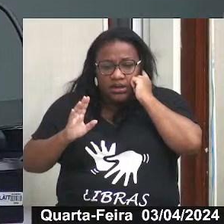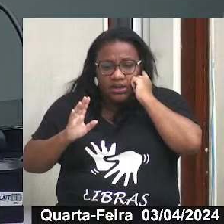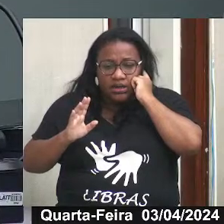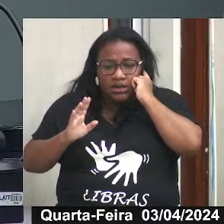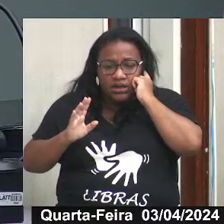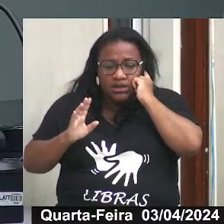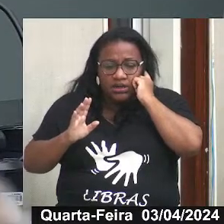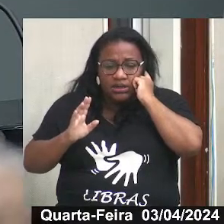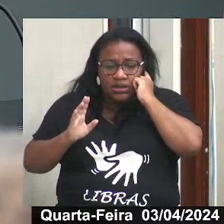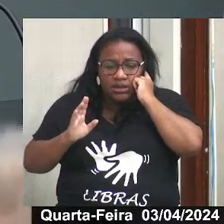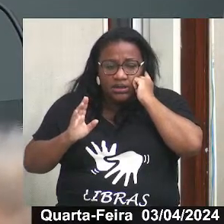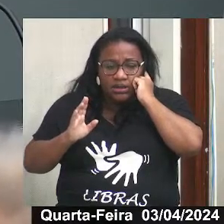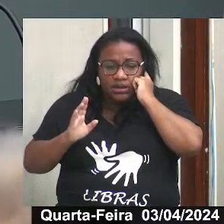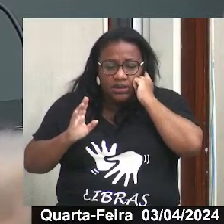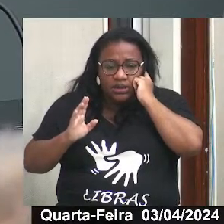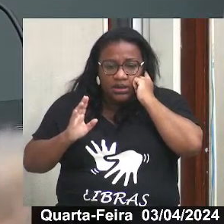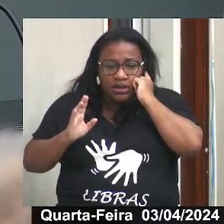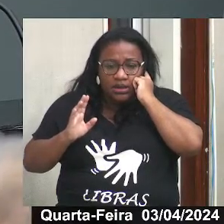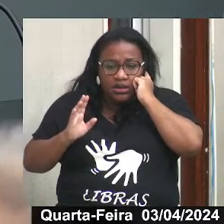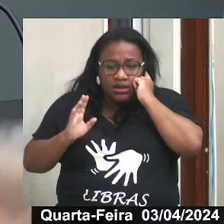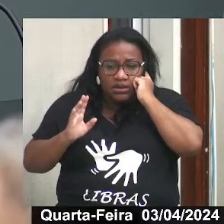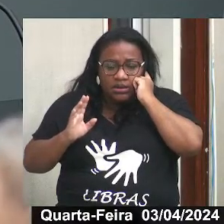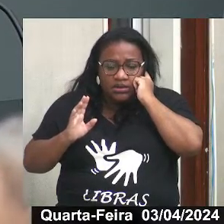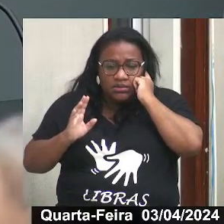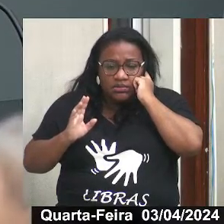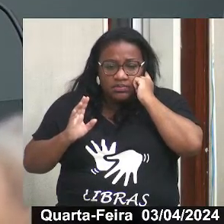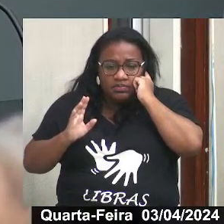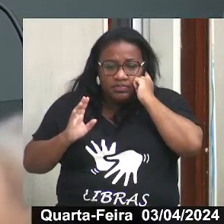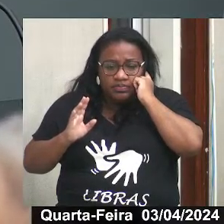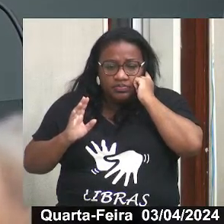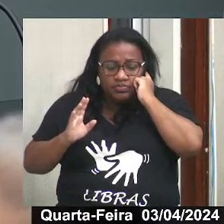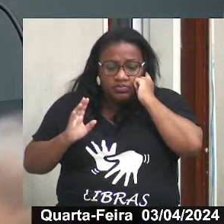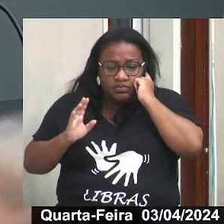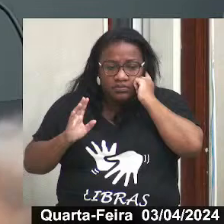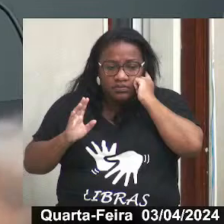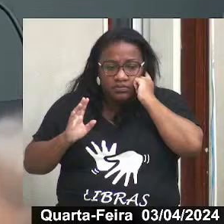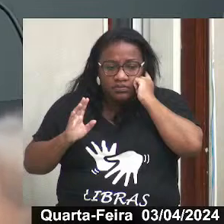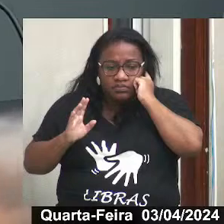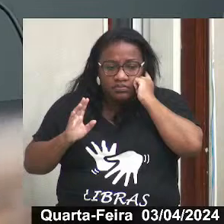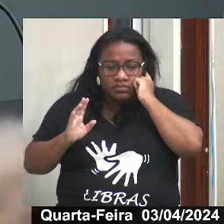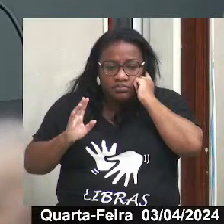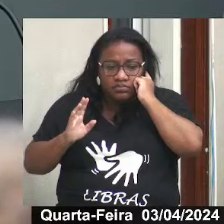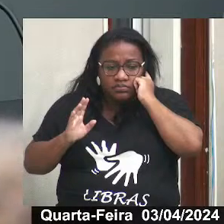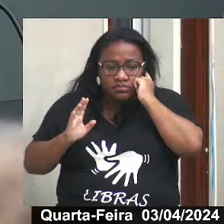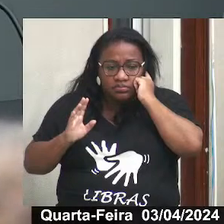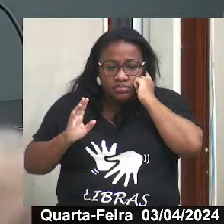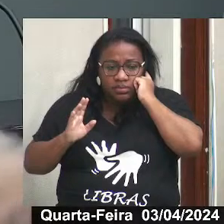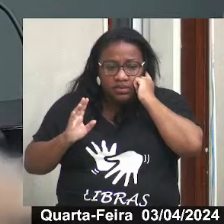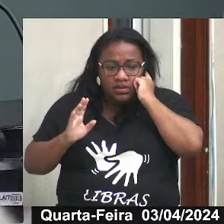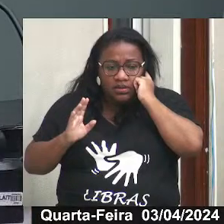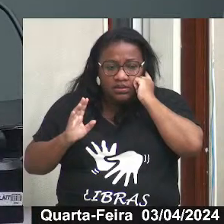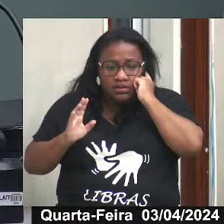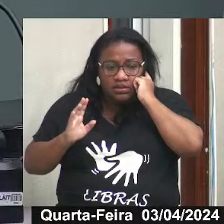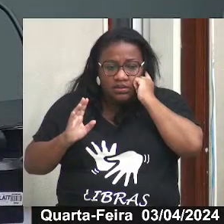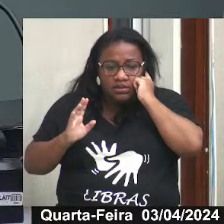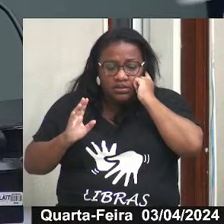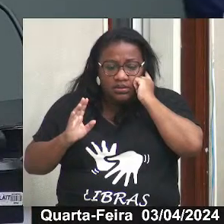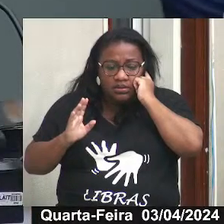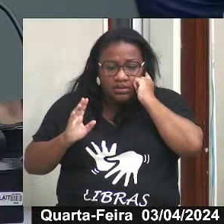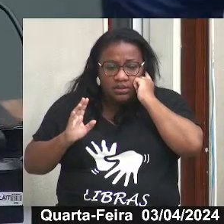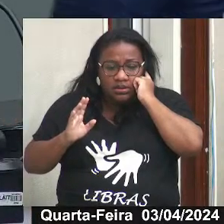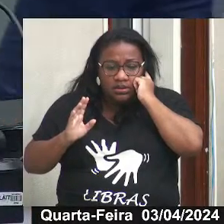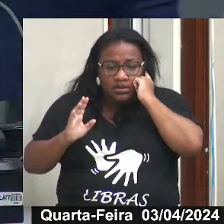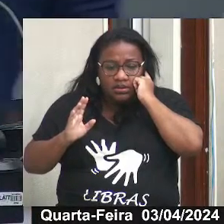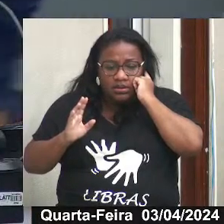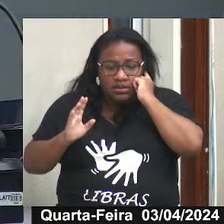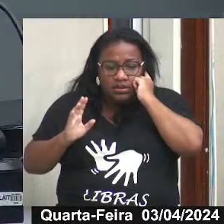que se encerra, né? E hoje, eu indo para o PL, é um novo ciclo que começa. Eu fui muito bem acolhido por todos os